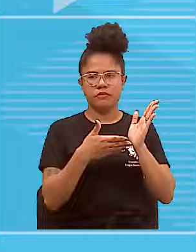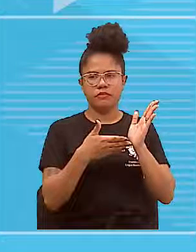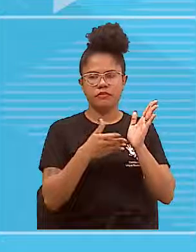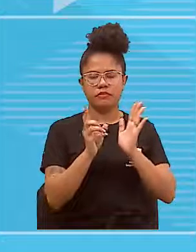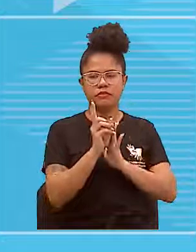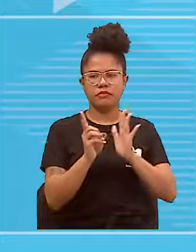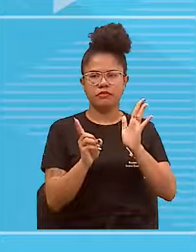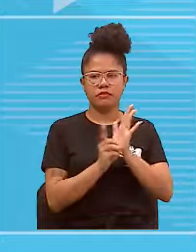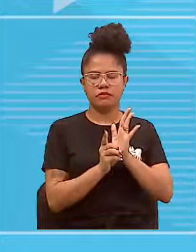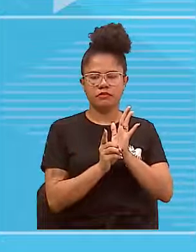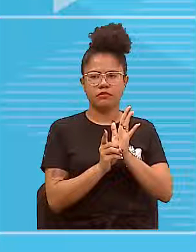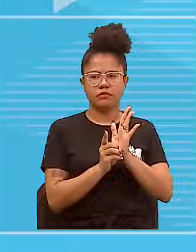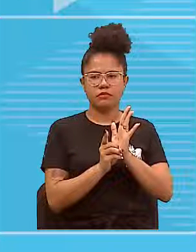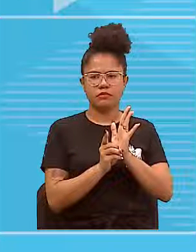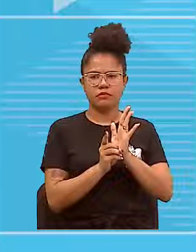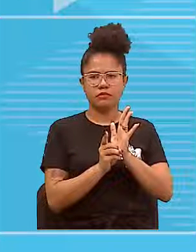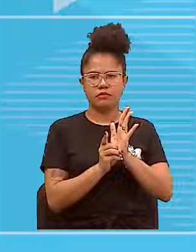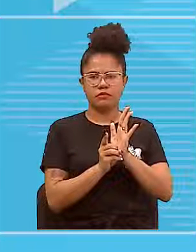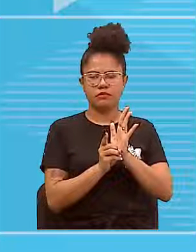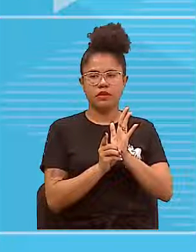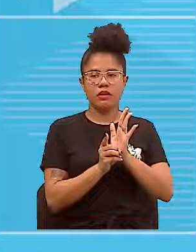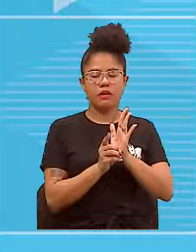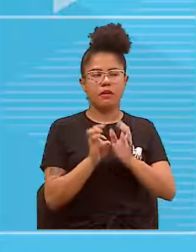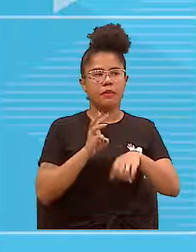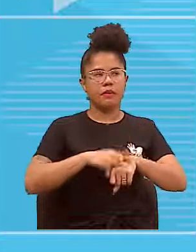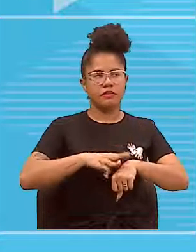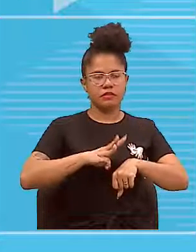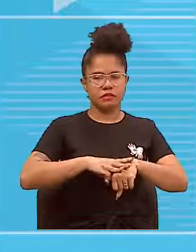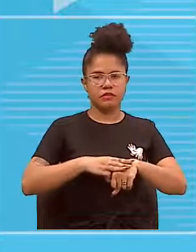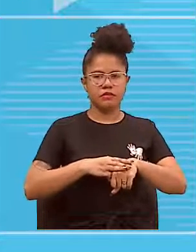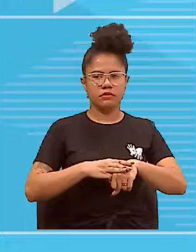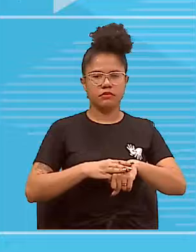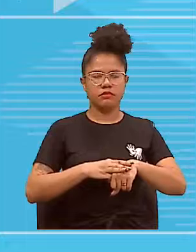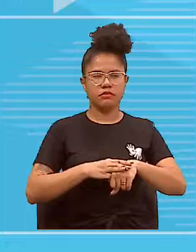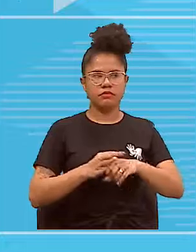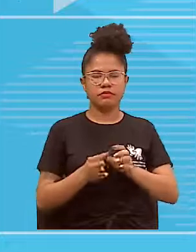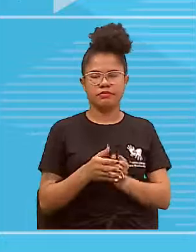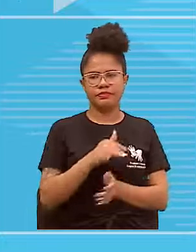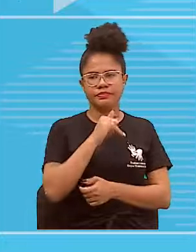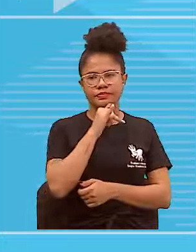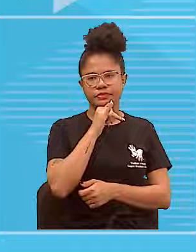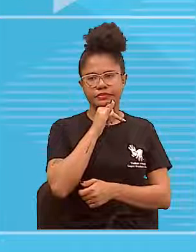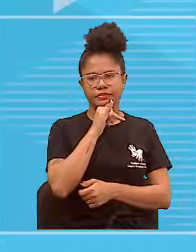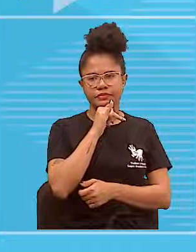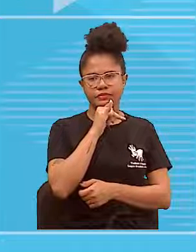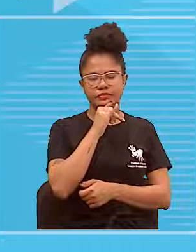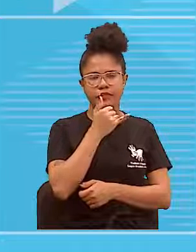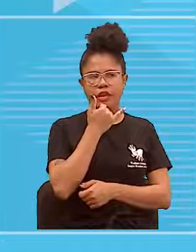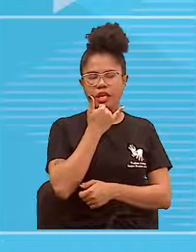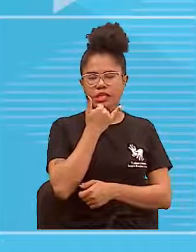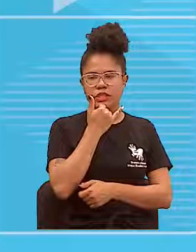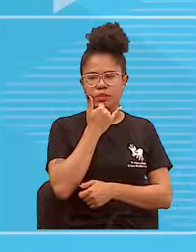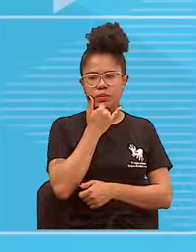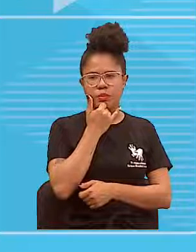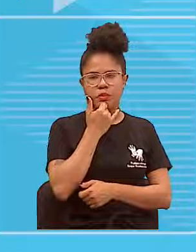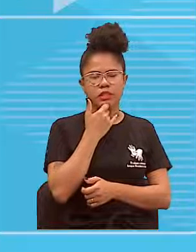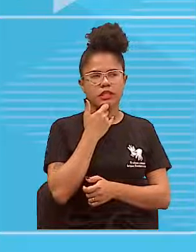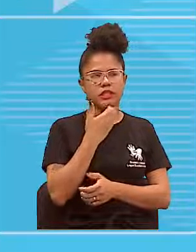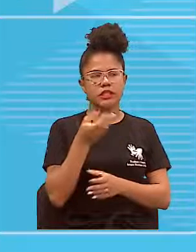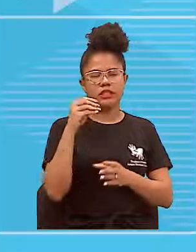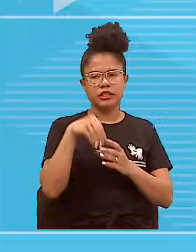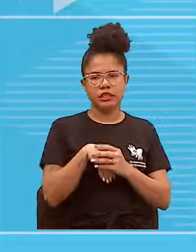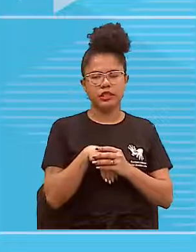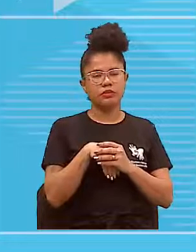assunto é voltado para dentro da estatística, certo? Então, vocês têm que colocar na cabeça de vocês, isso aqui é estatística